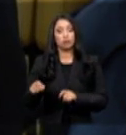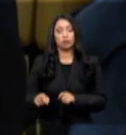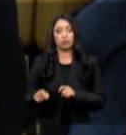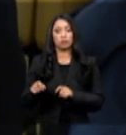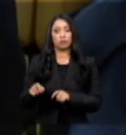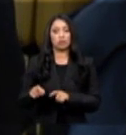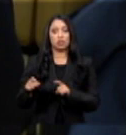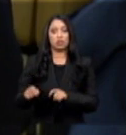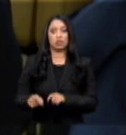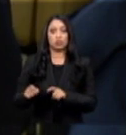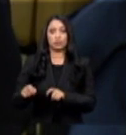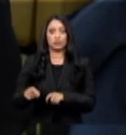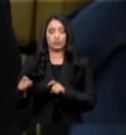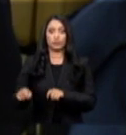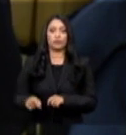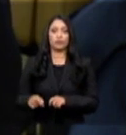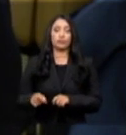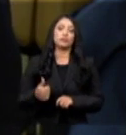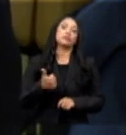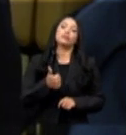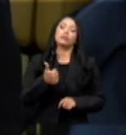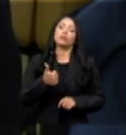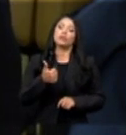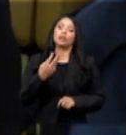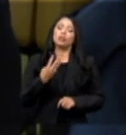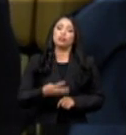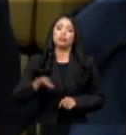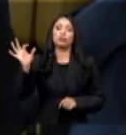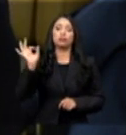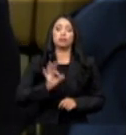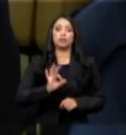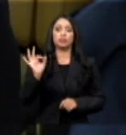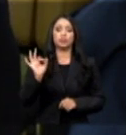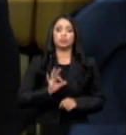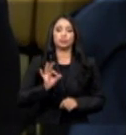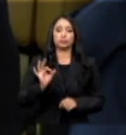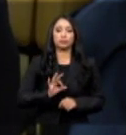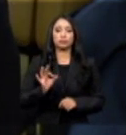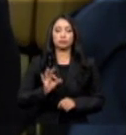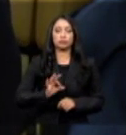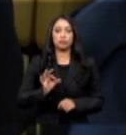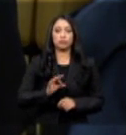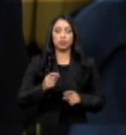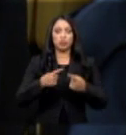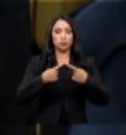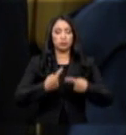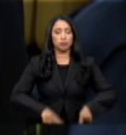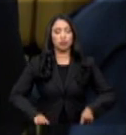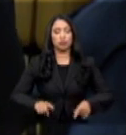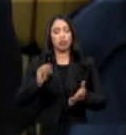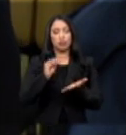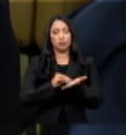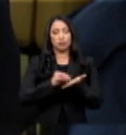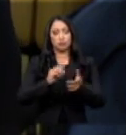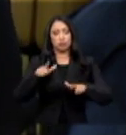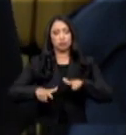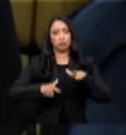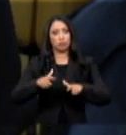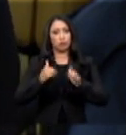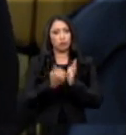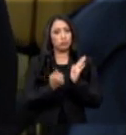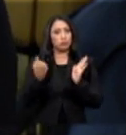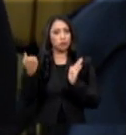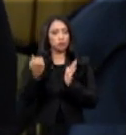agronegócio apresentou crescimento de 13% em termos reais, impedindo que as taxas de desemprego se acentuassem. Para